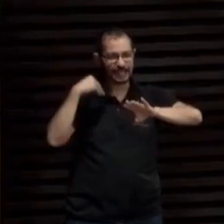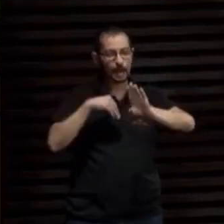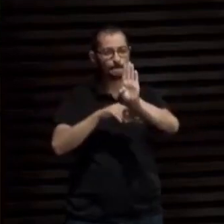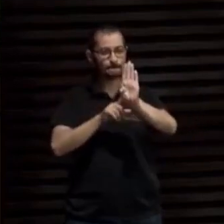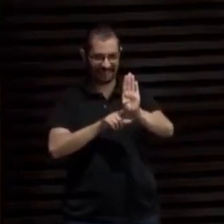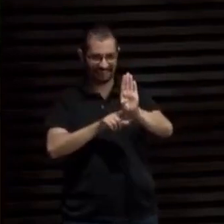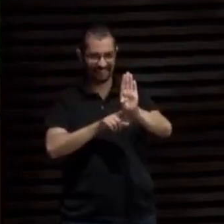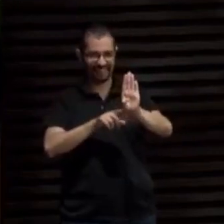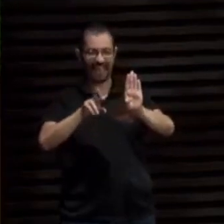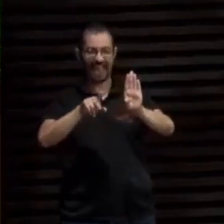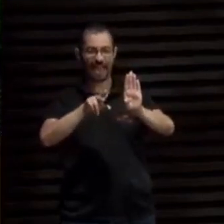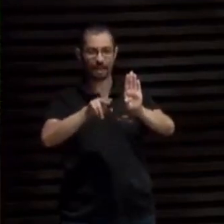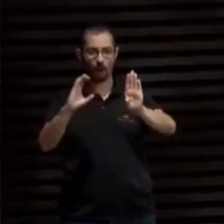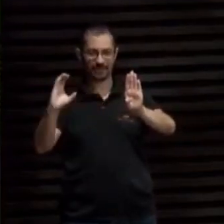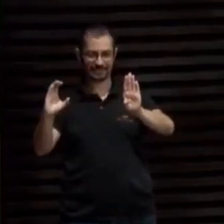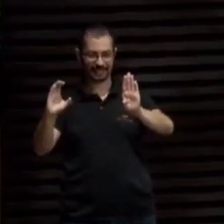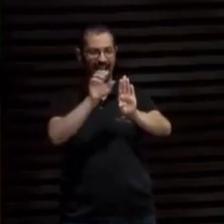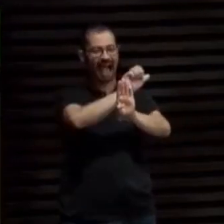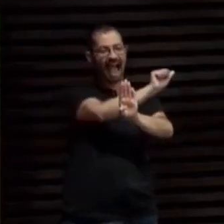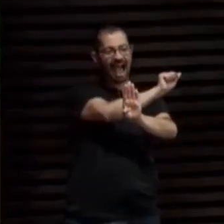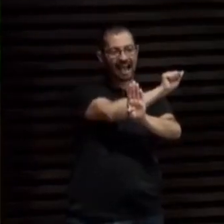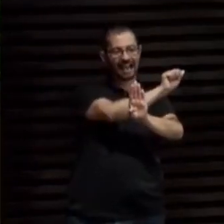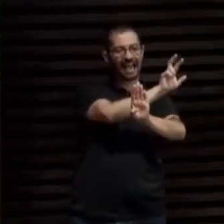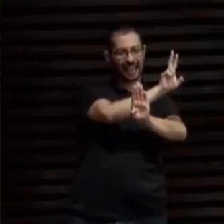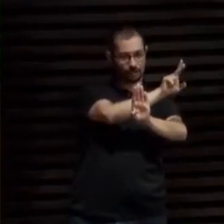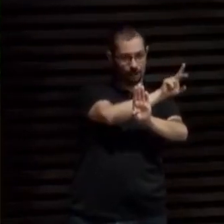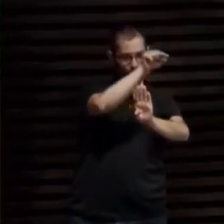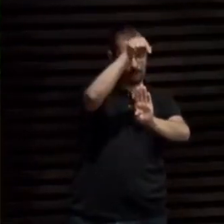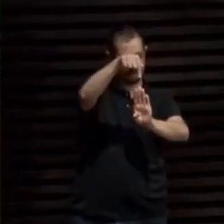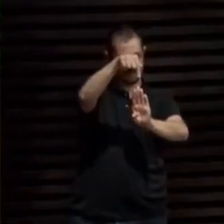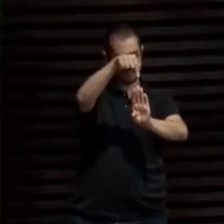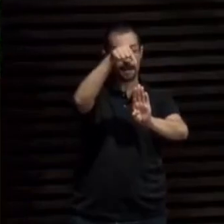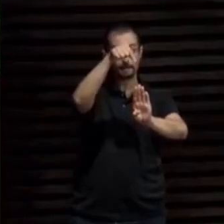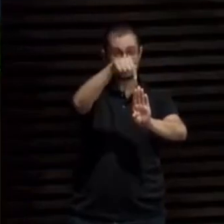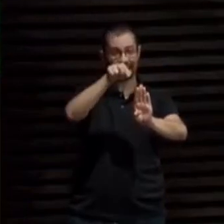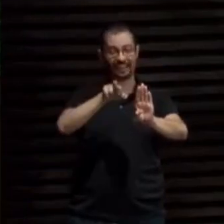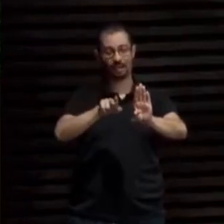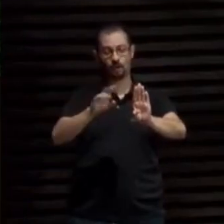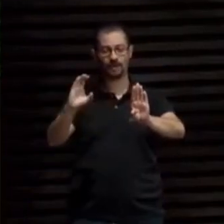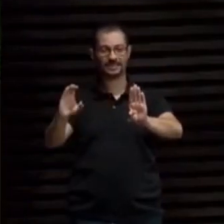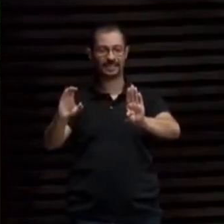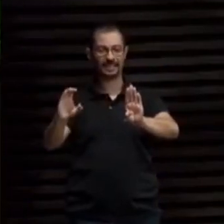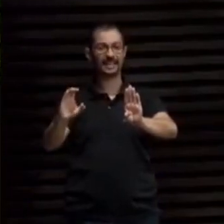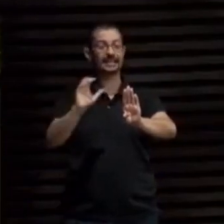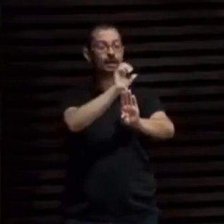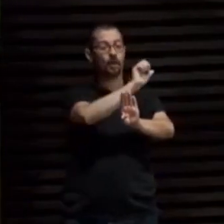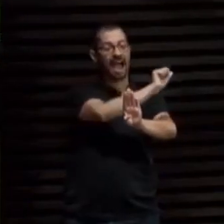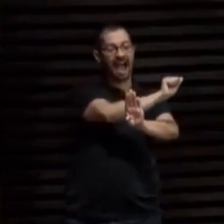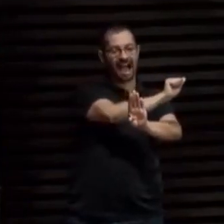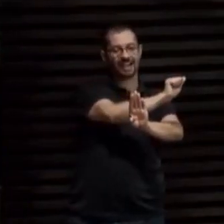B é igual a C. Logo, A é igual a